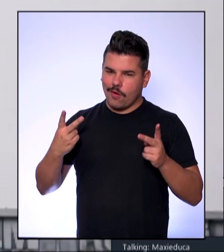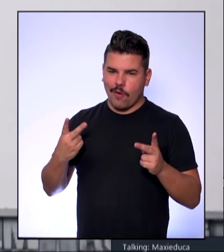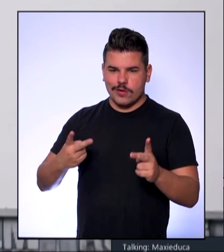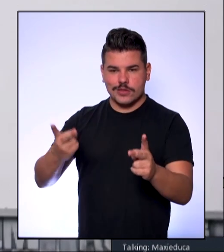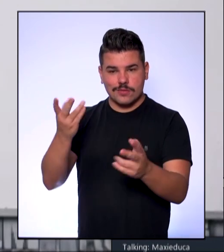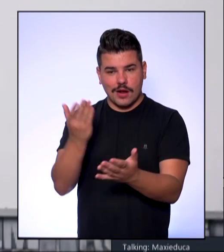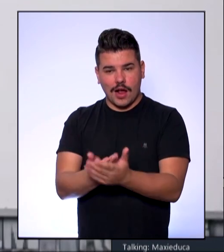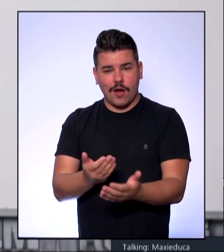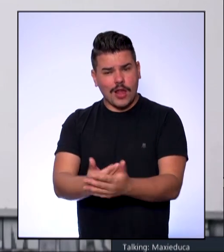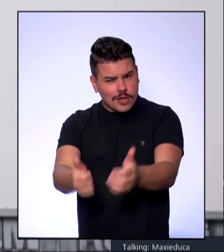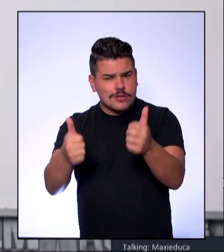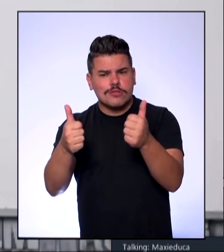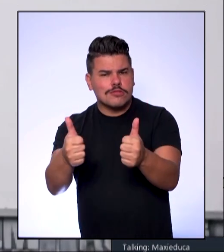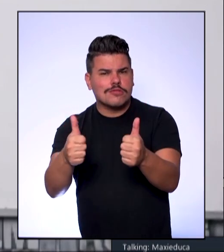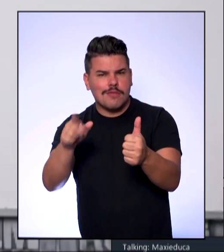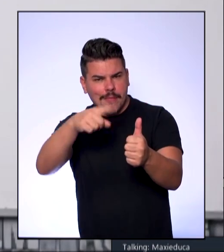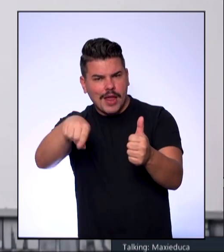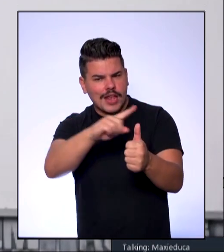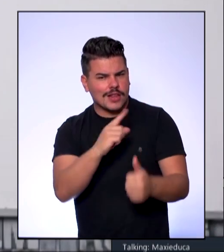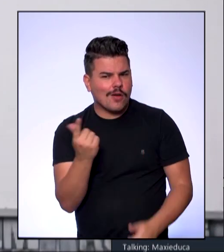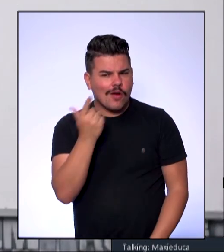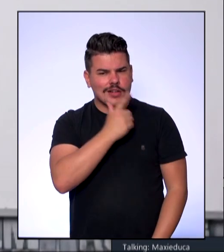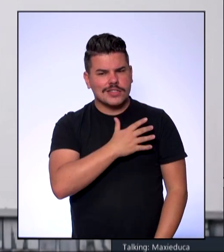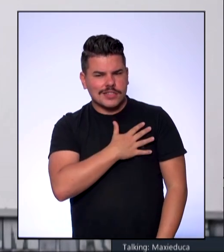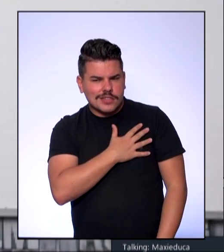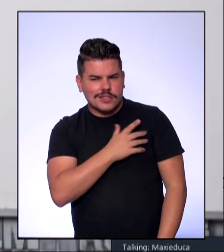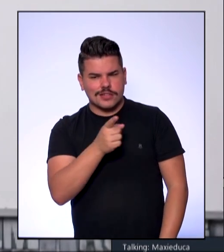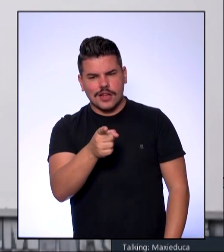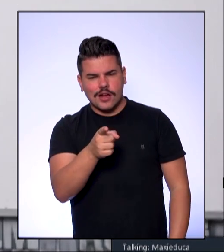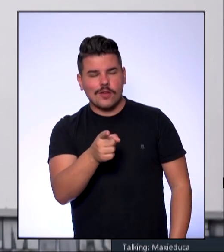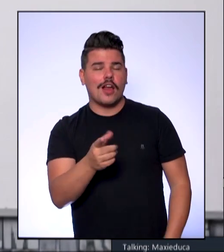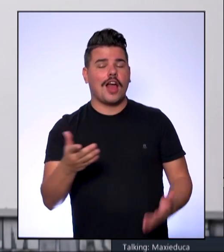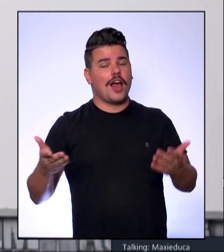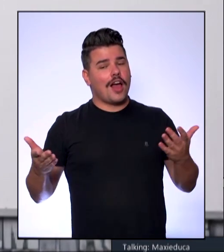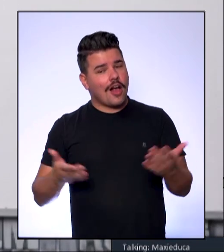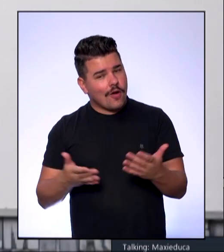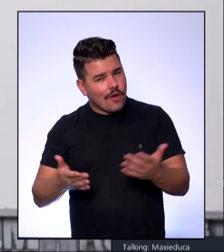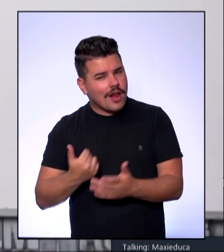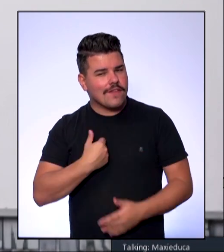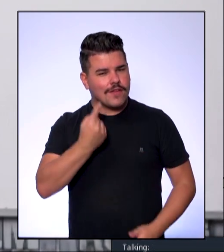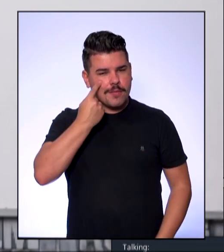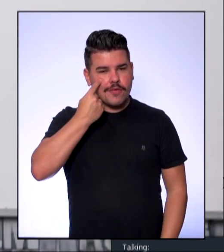continuidade. Tranquilo, galera? Agora a gente vai começar a ver, olha só,